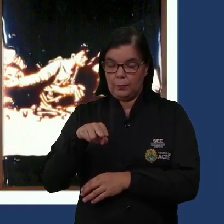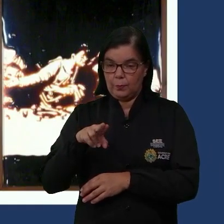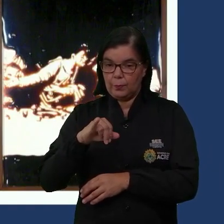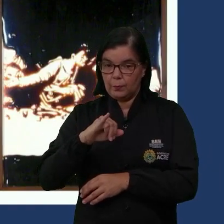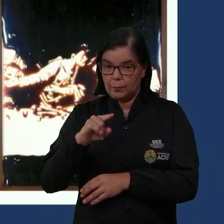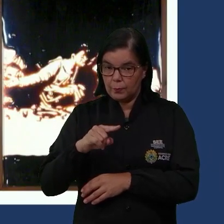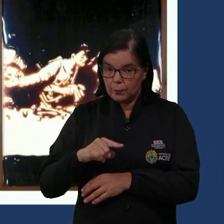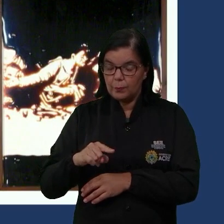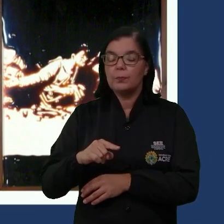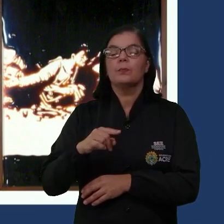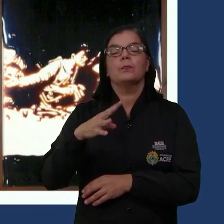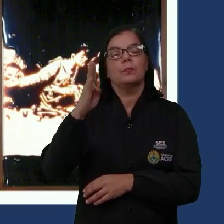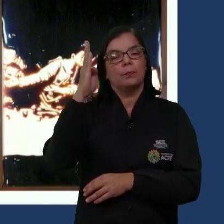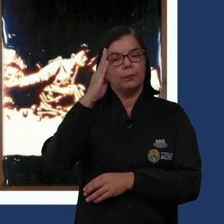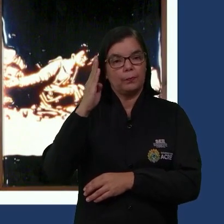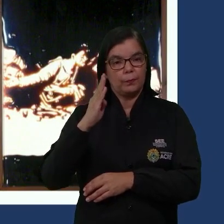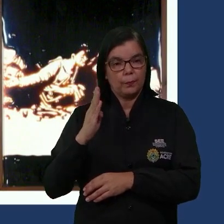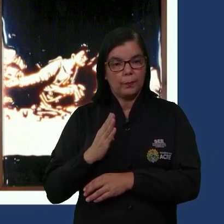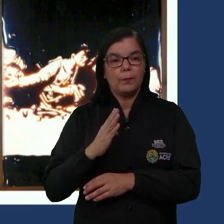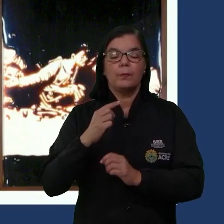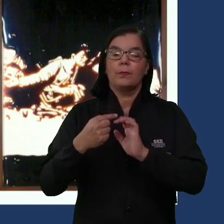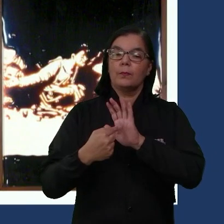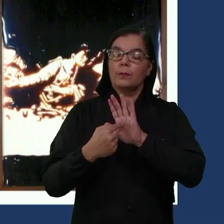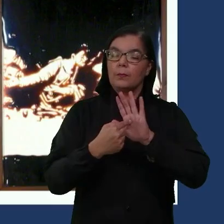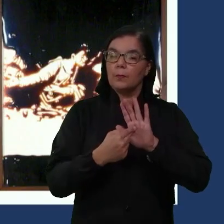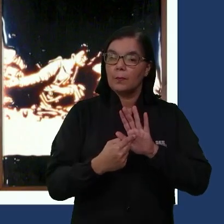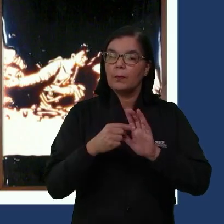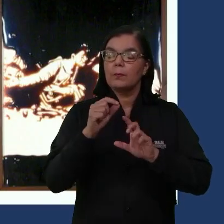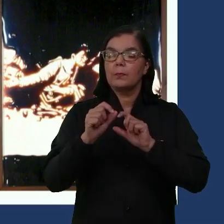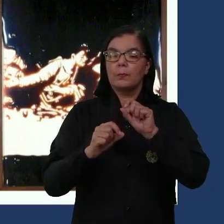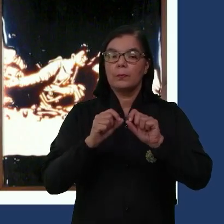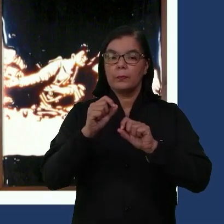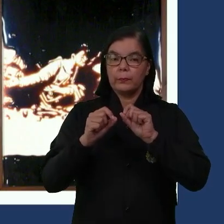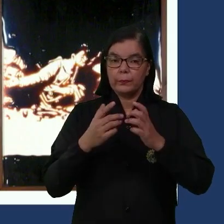brasileiro contemporâneo, né, traz uma